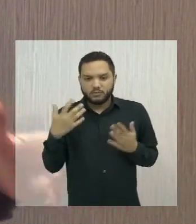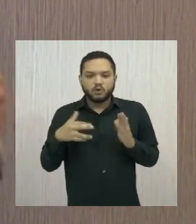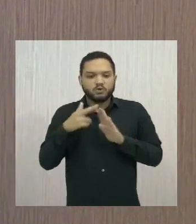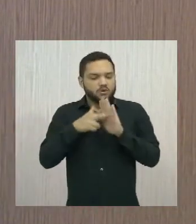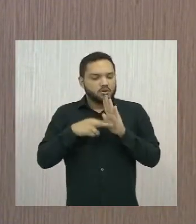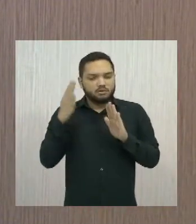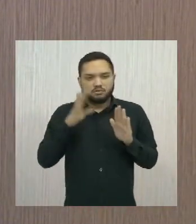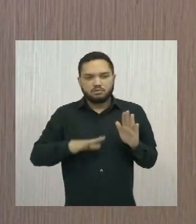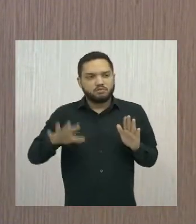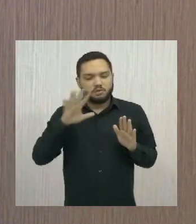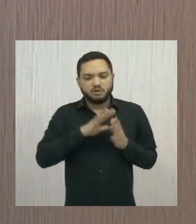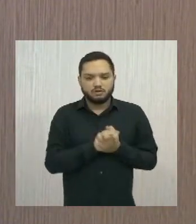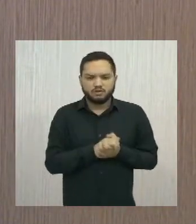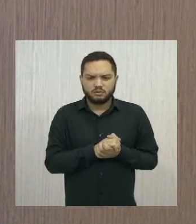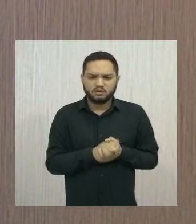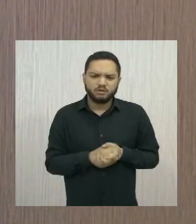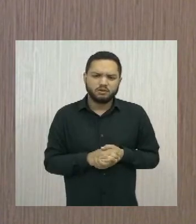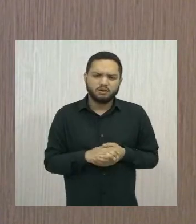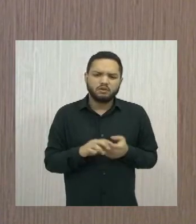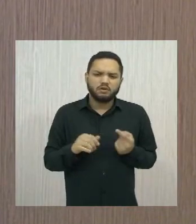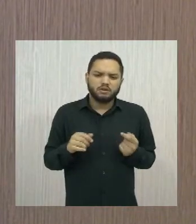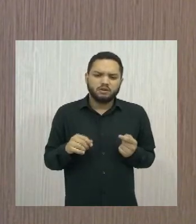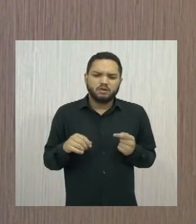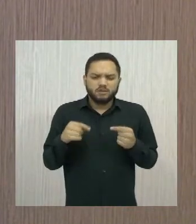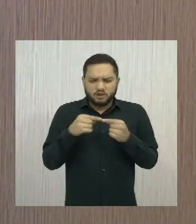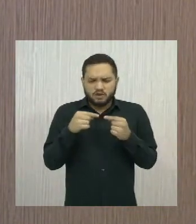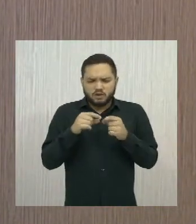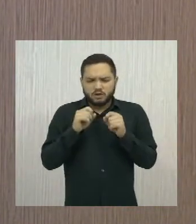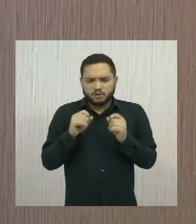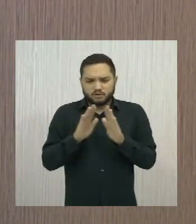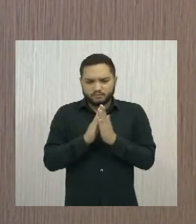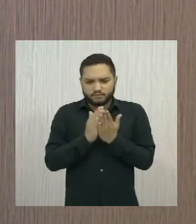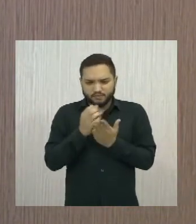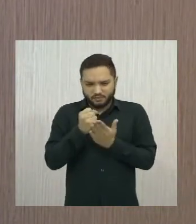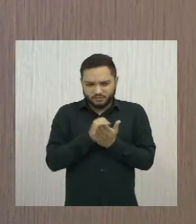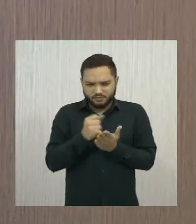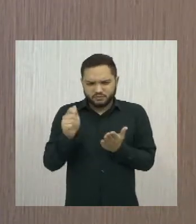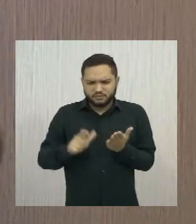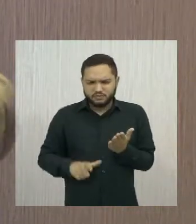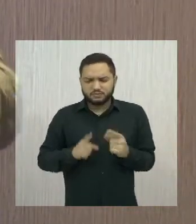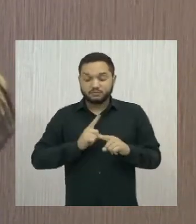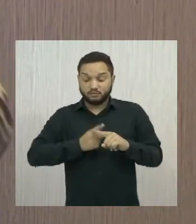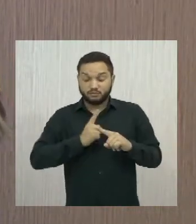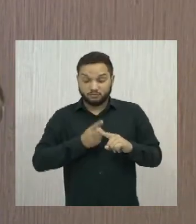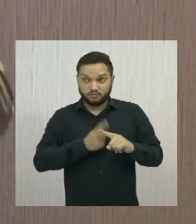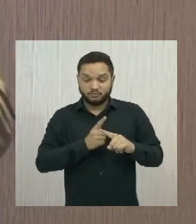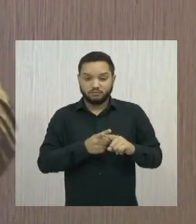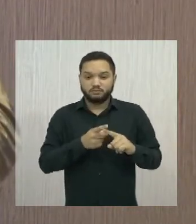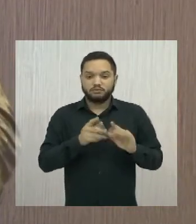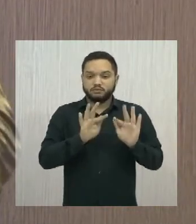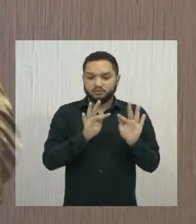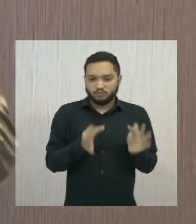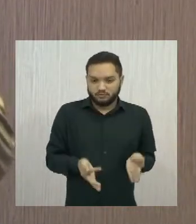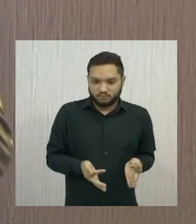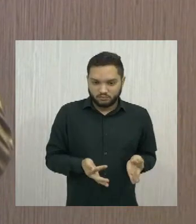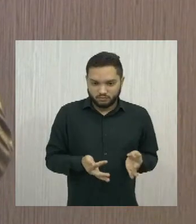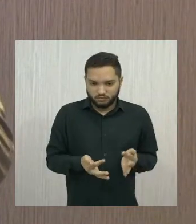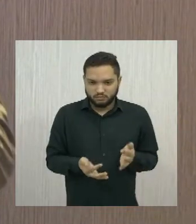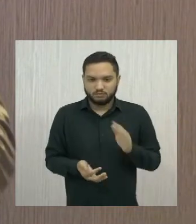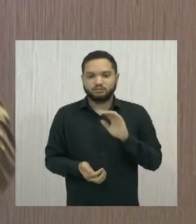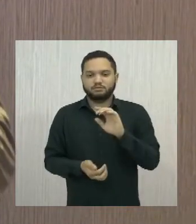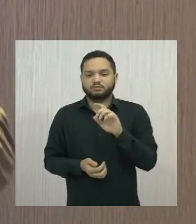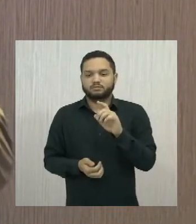nacional. O que é que isso tem a ver com assinar carteira? É que o Simples faz com que a contribuição patronal sobre a